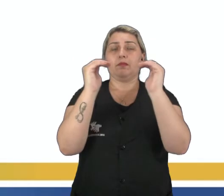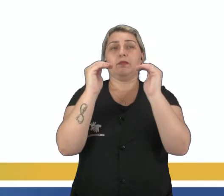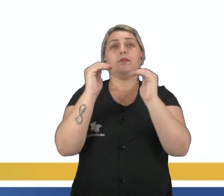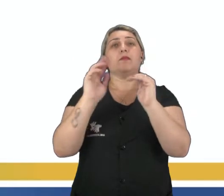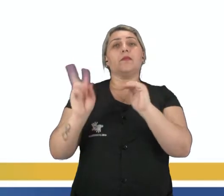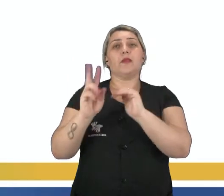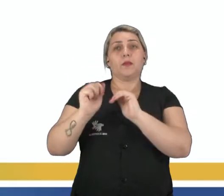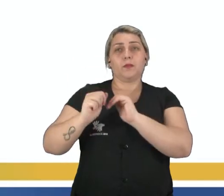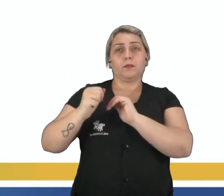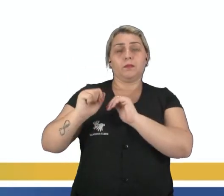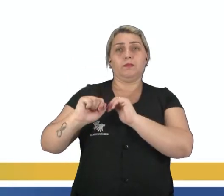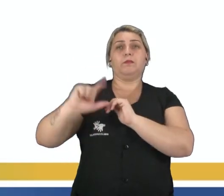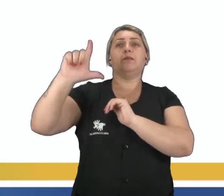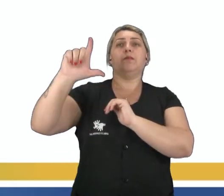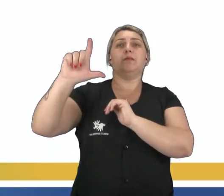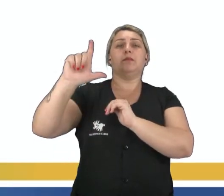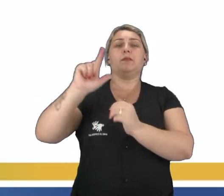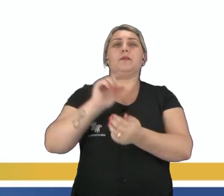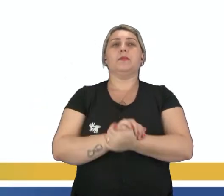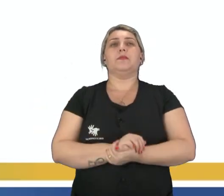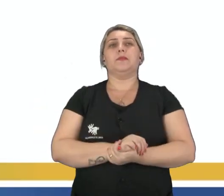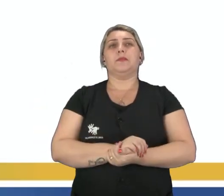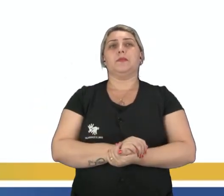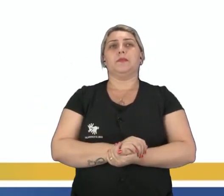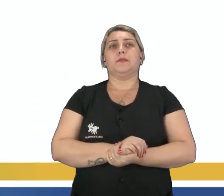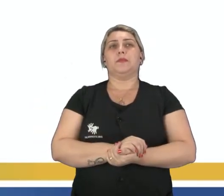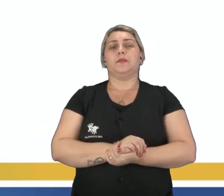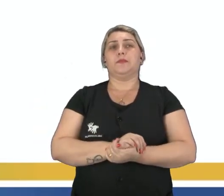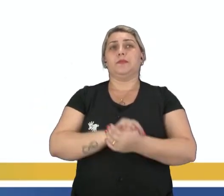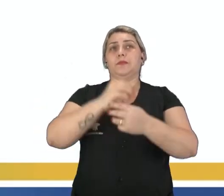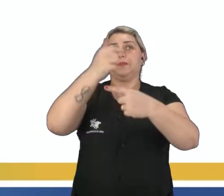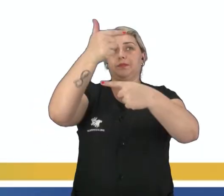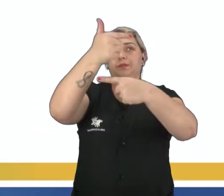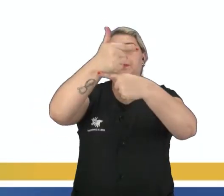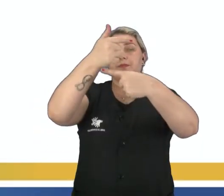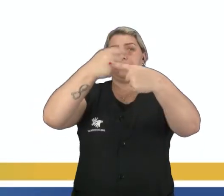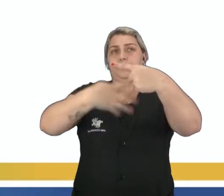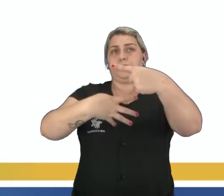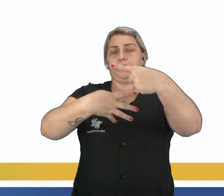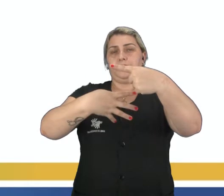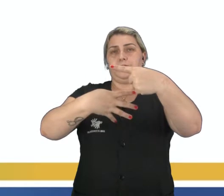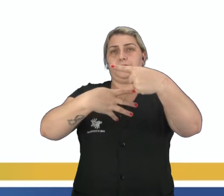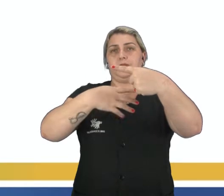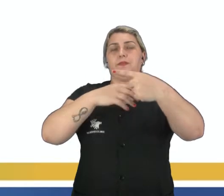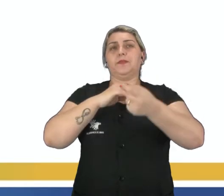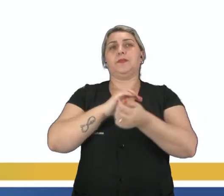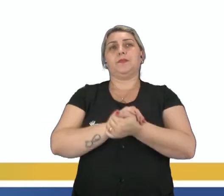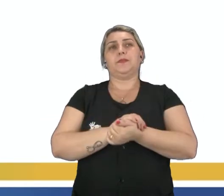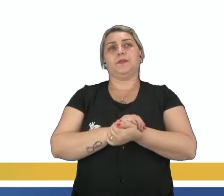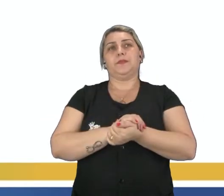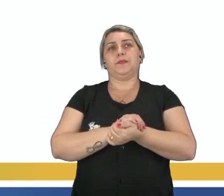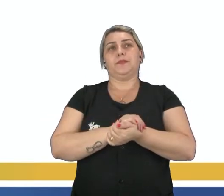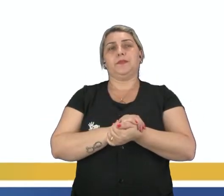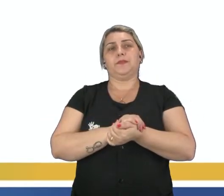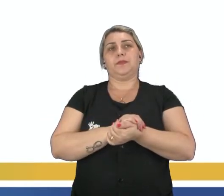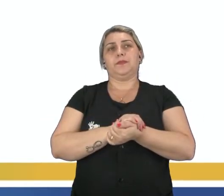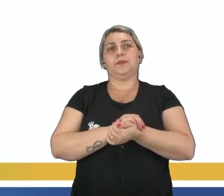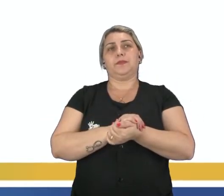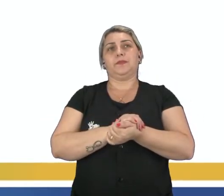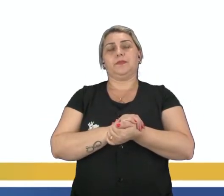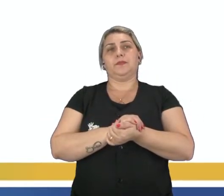um valor maior, né? Com valores maiores. Olha só, eu tenho aqui, né,